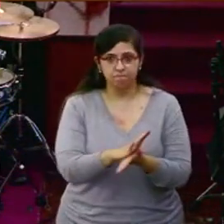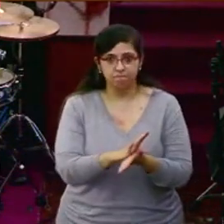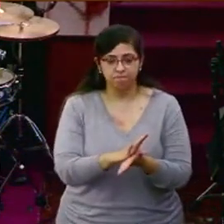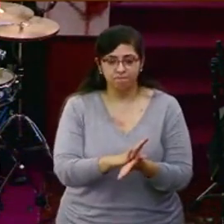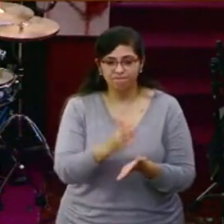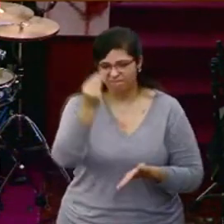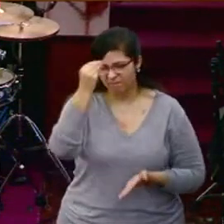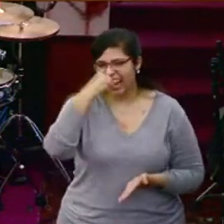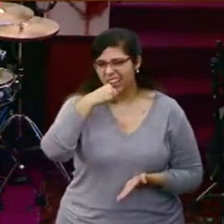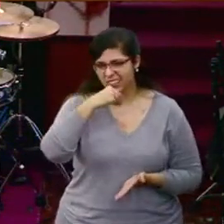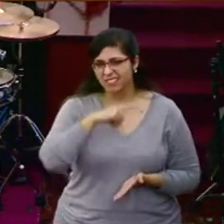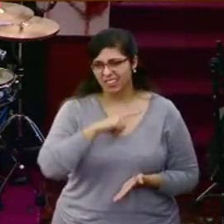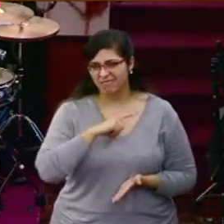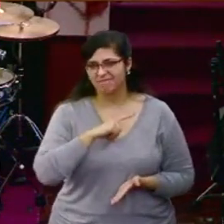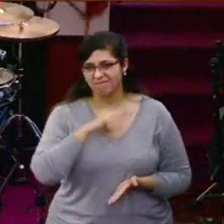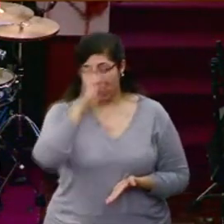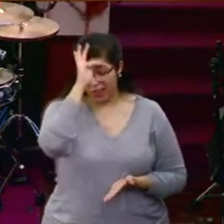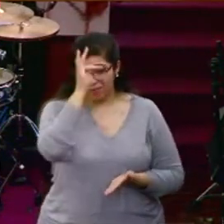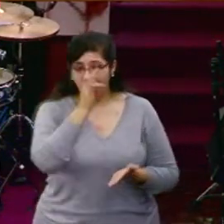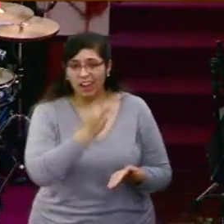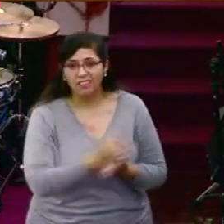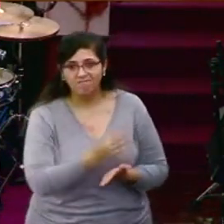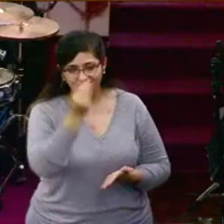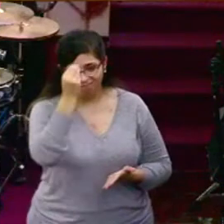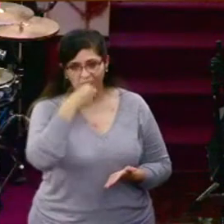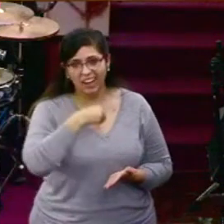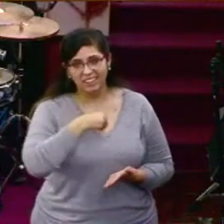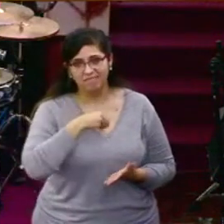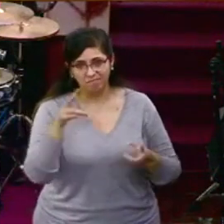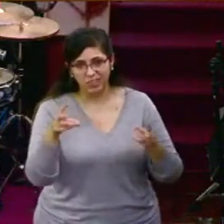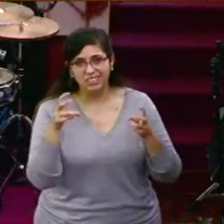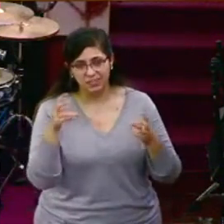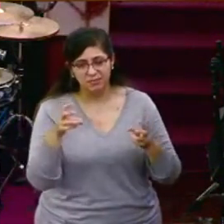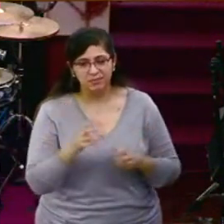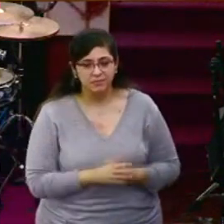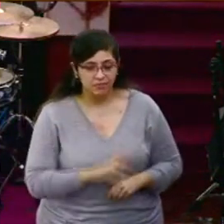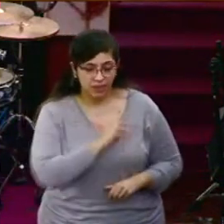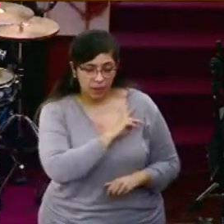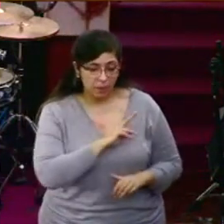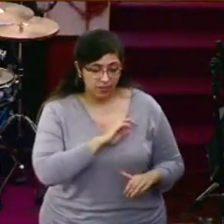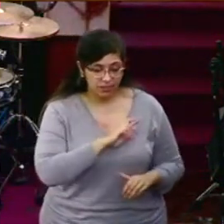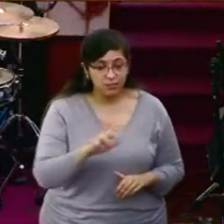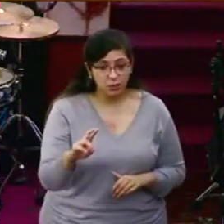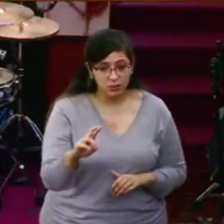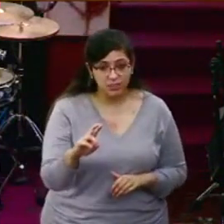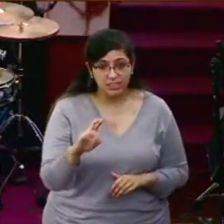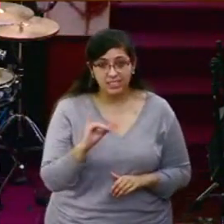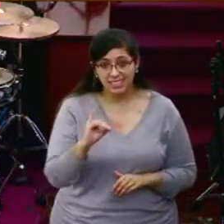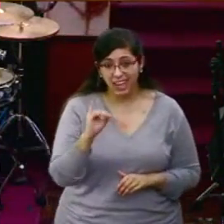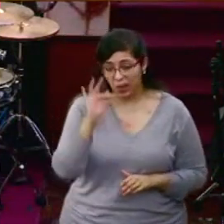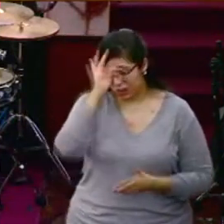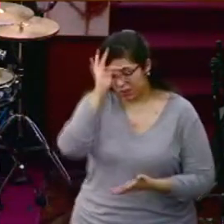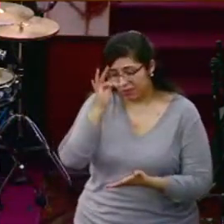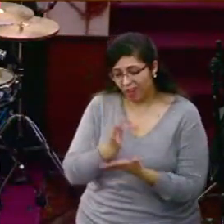fraqueza muito grande de fé paulo tem até para isso uma resposta ele diz quando estou fraco é que sou